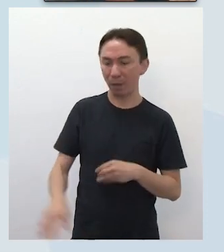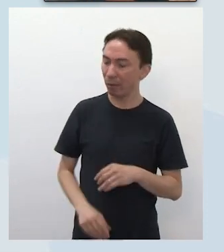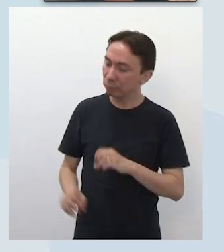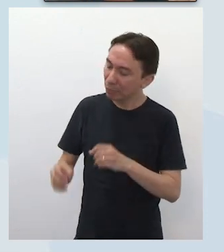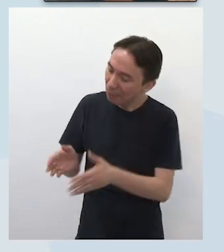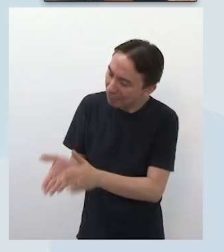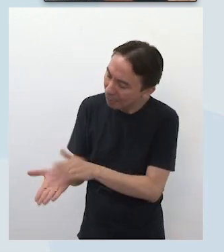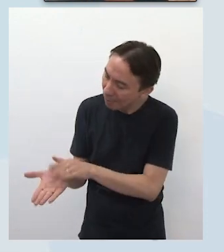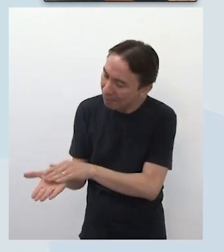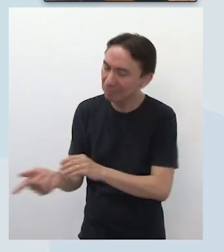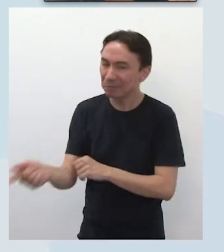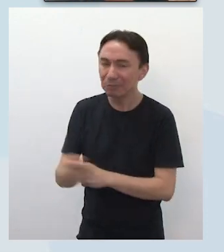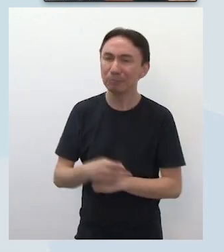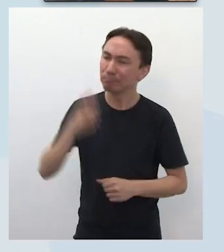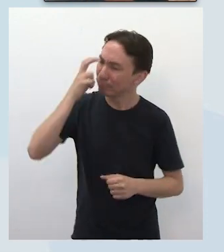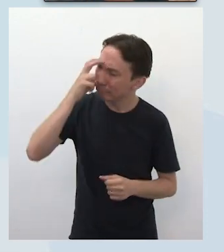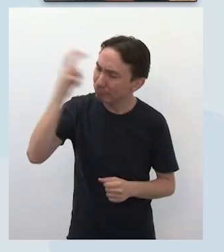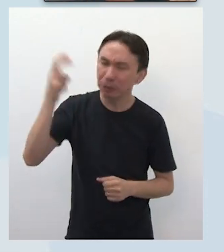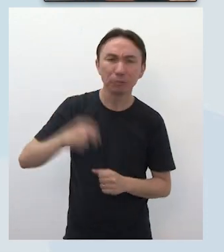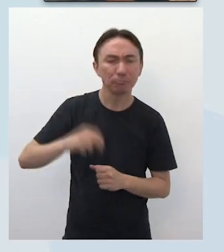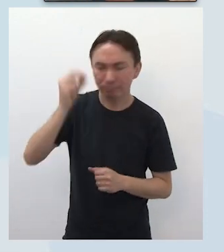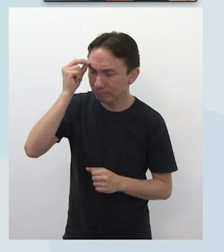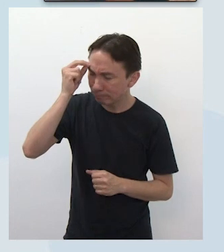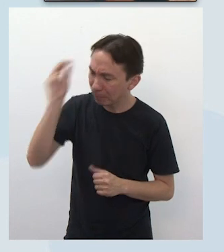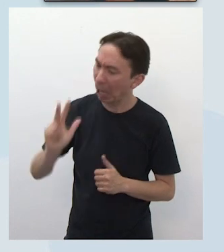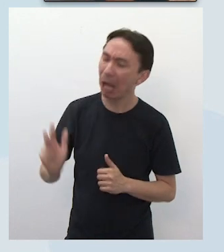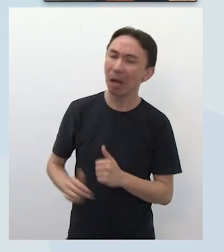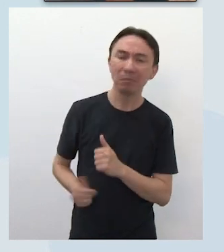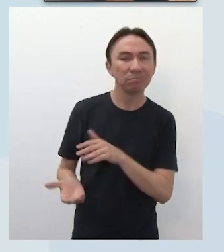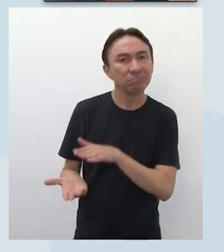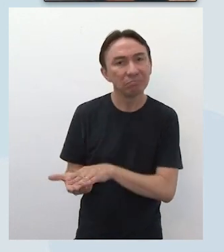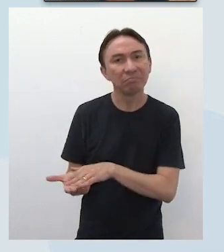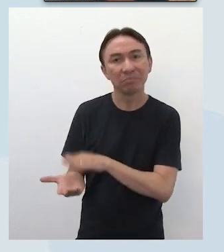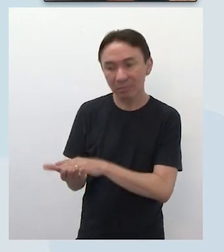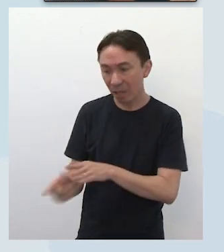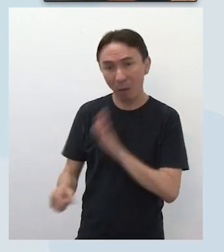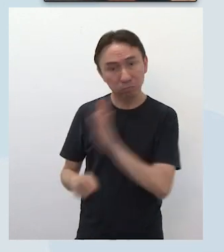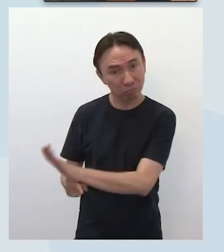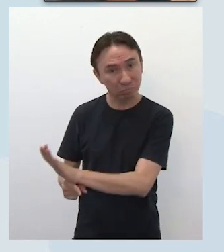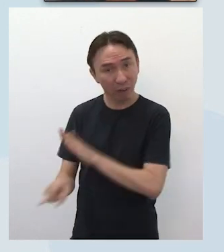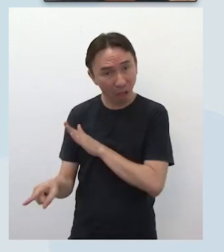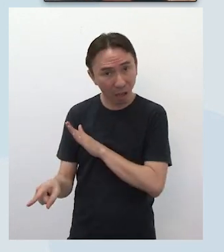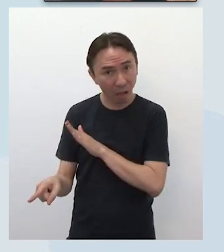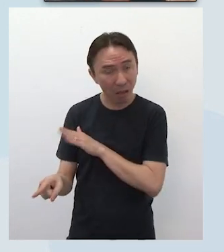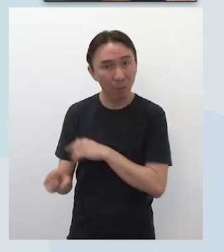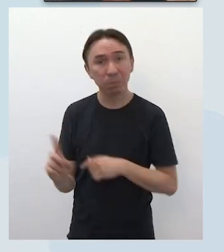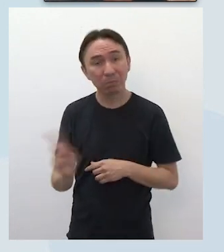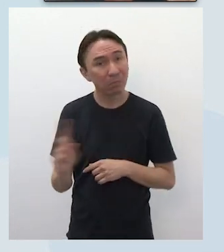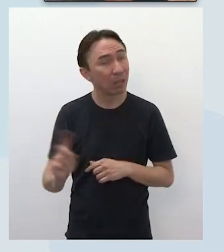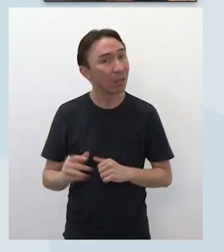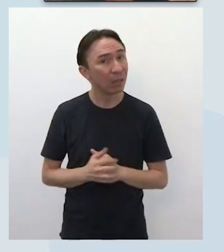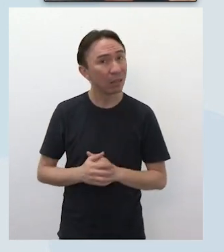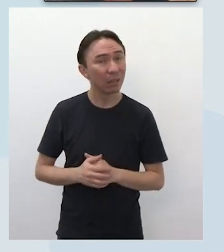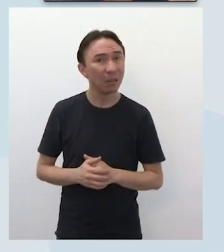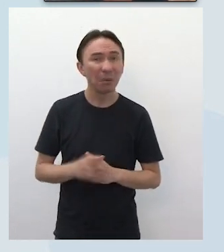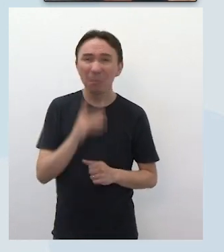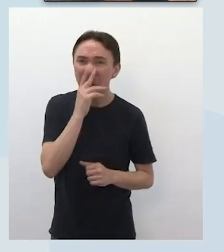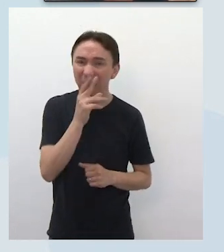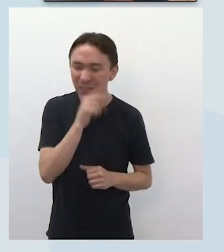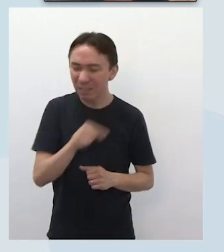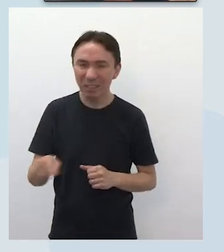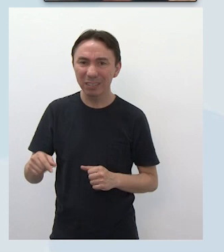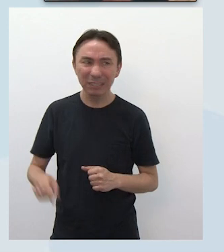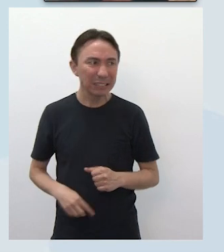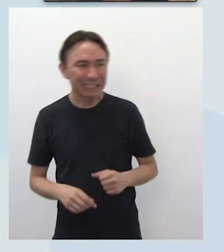de eu estar ajudando essa criança, eu estou dando muitos instrumentos para reforçar uma certa